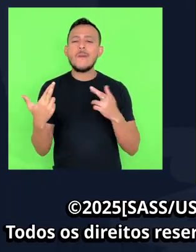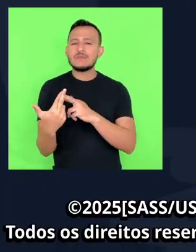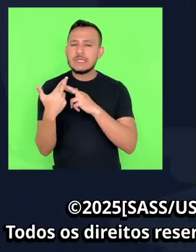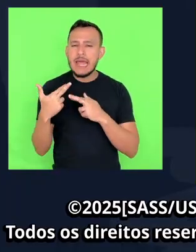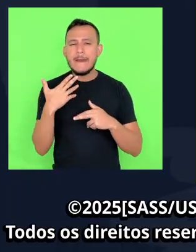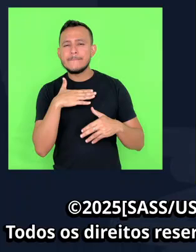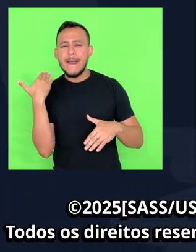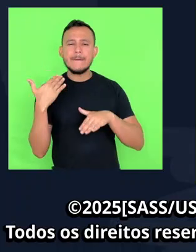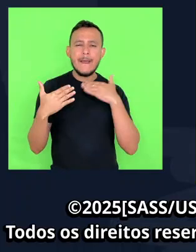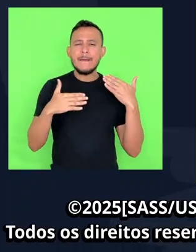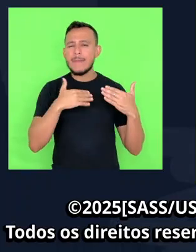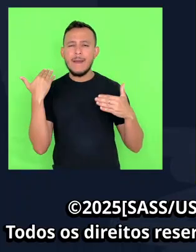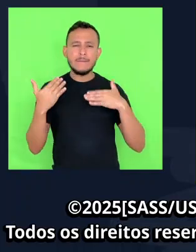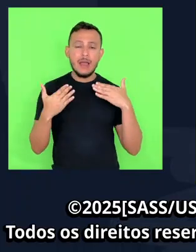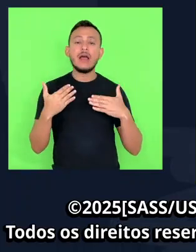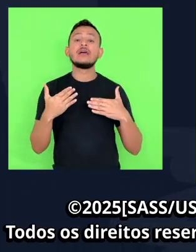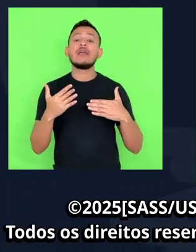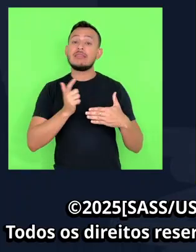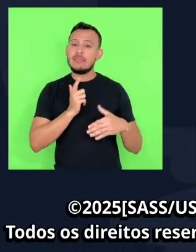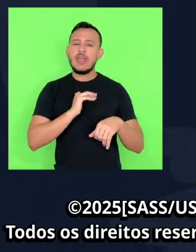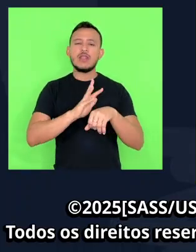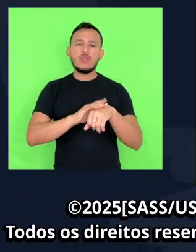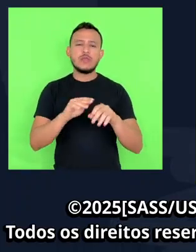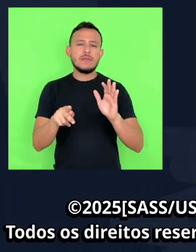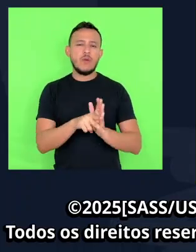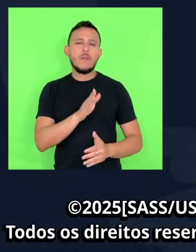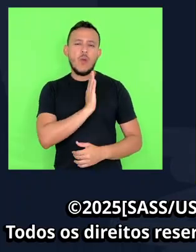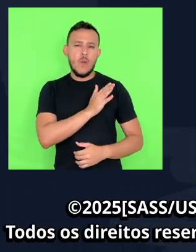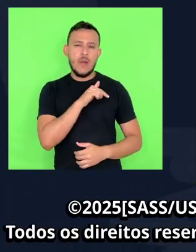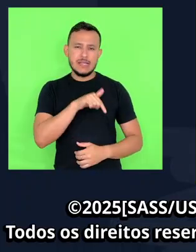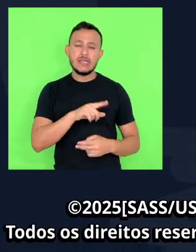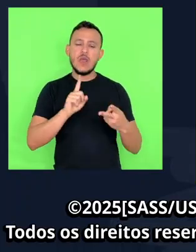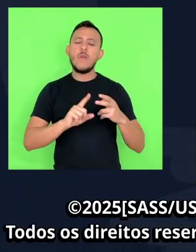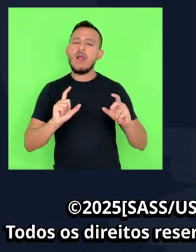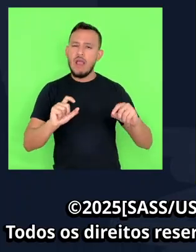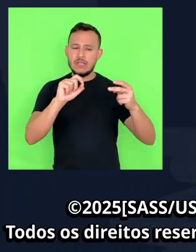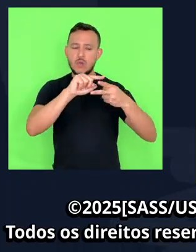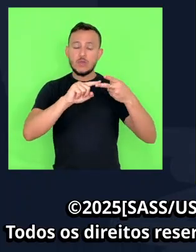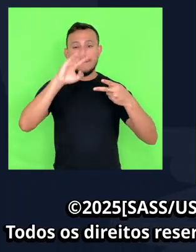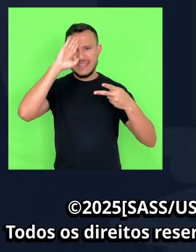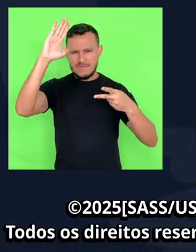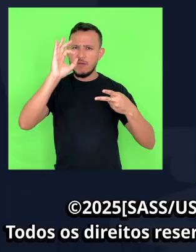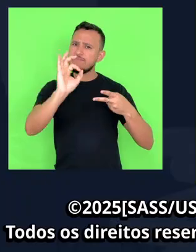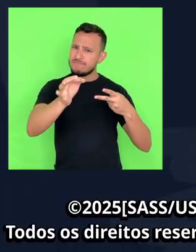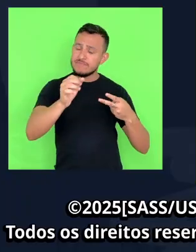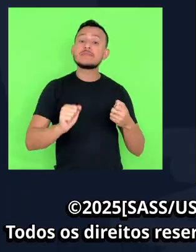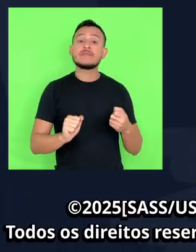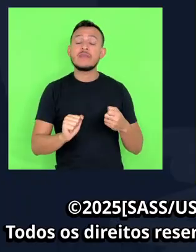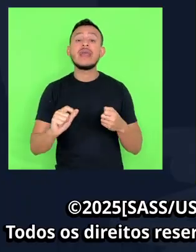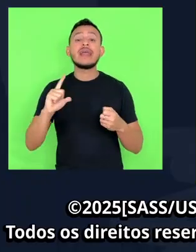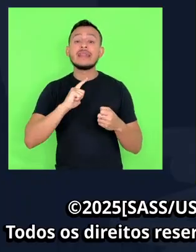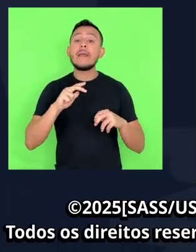responsáveis pela mortalidade. Nós vimos as doenças cardiovasculares e os cânceres como preponderante, e isso